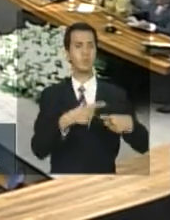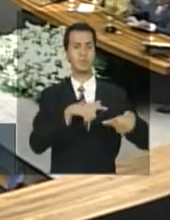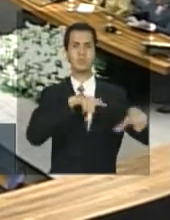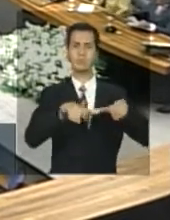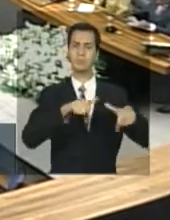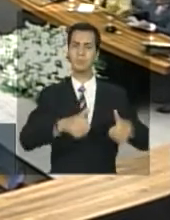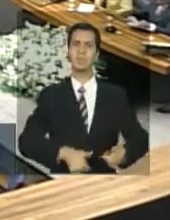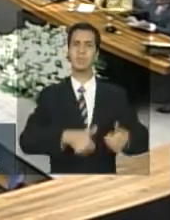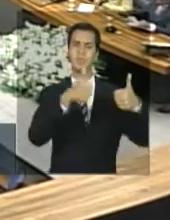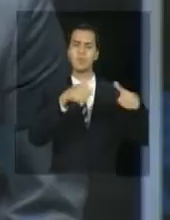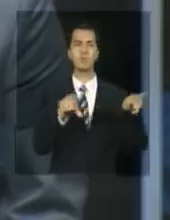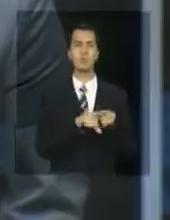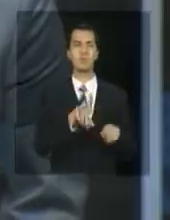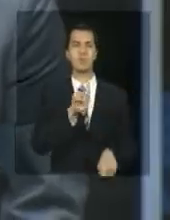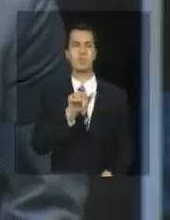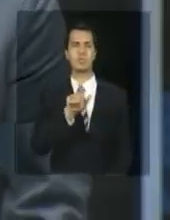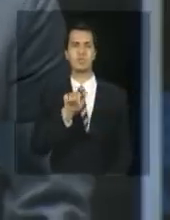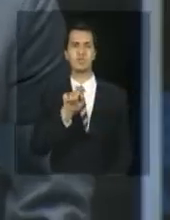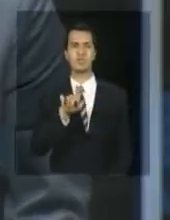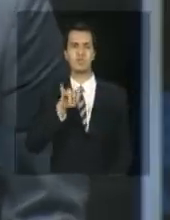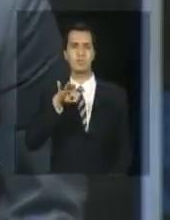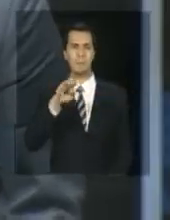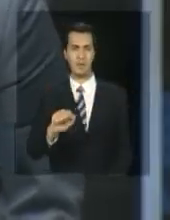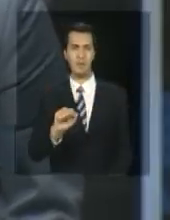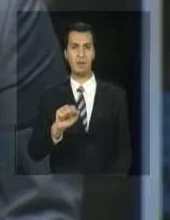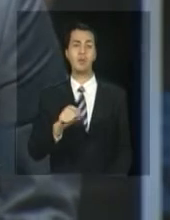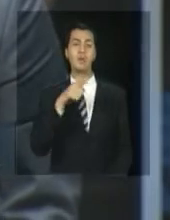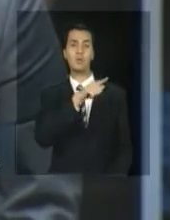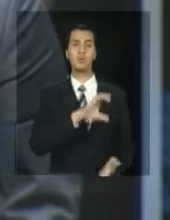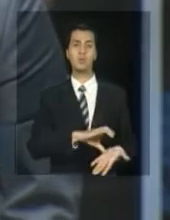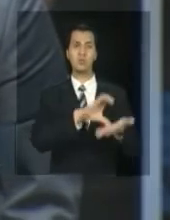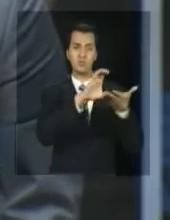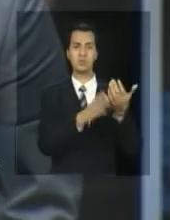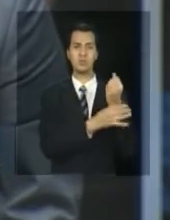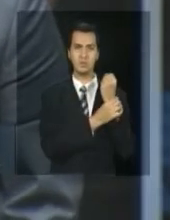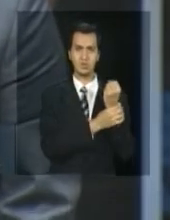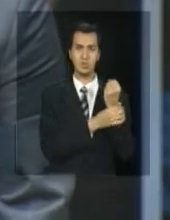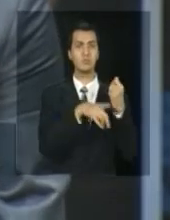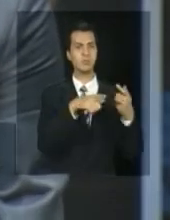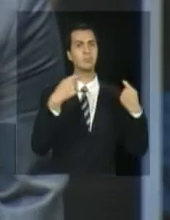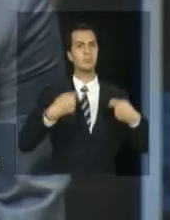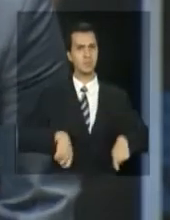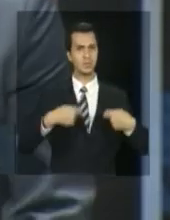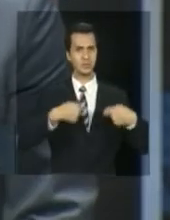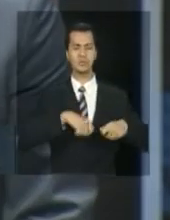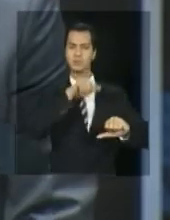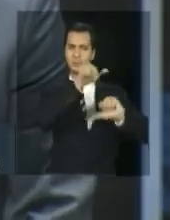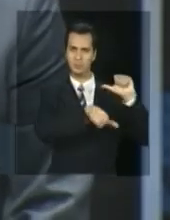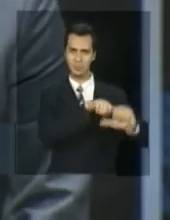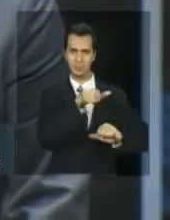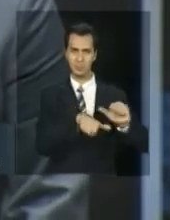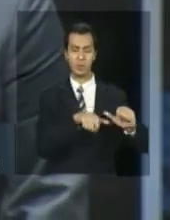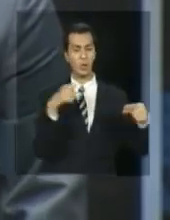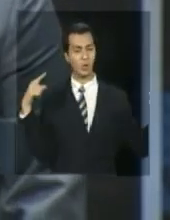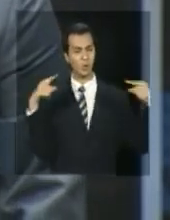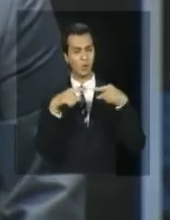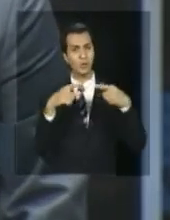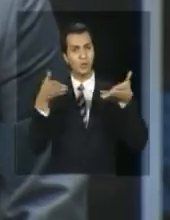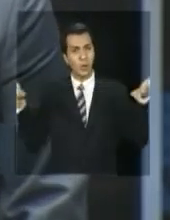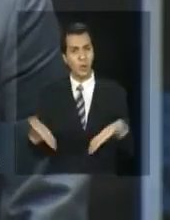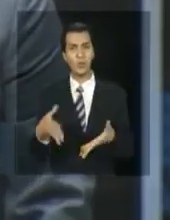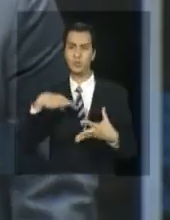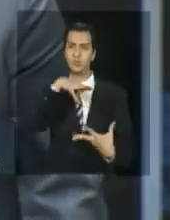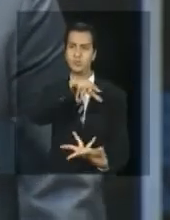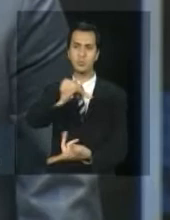eficiente e legítima. O Conselho de Segurança deve refletir as realidades atuais